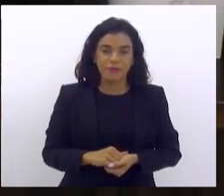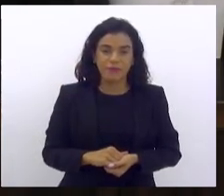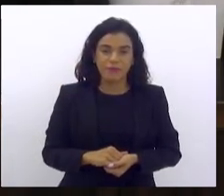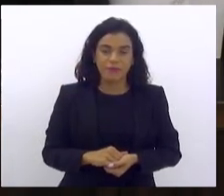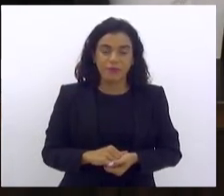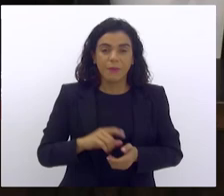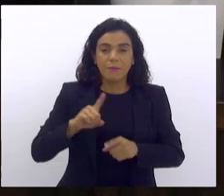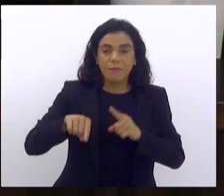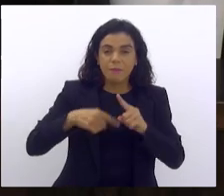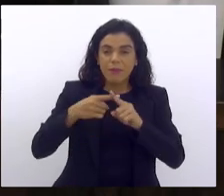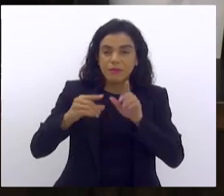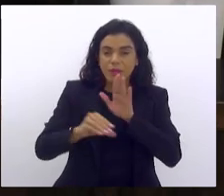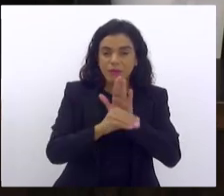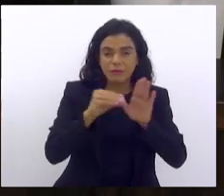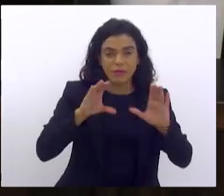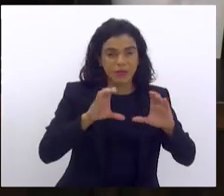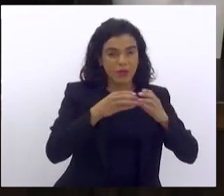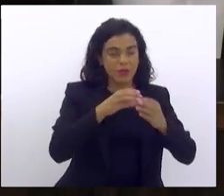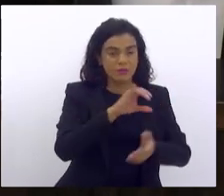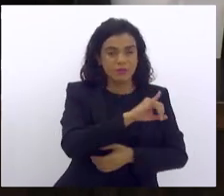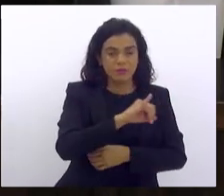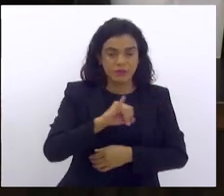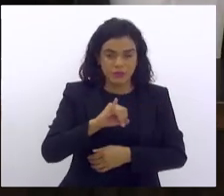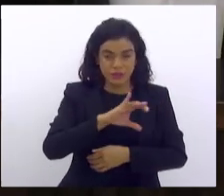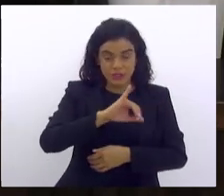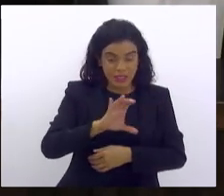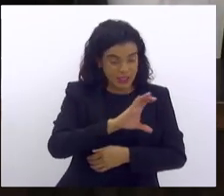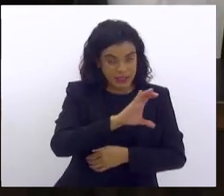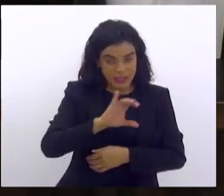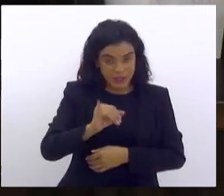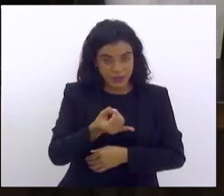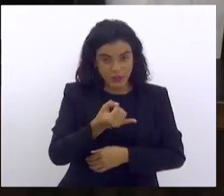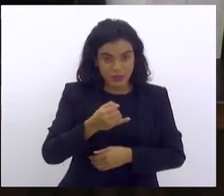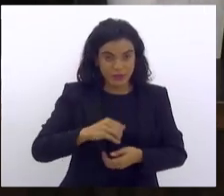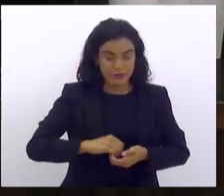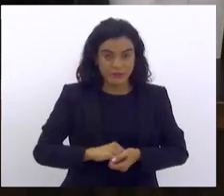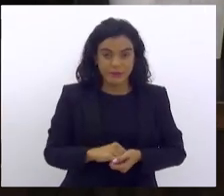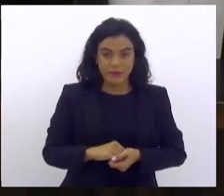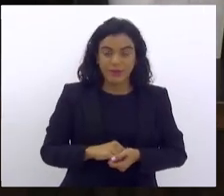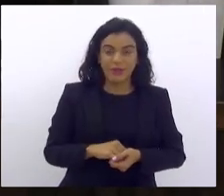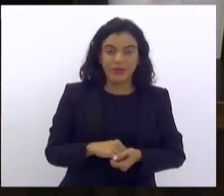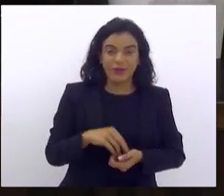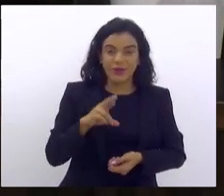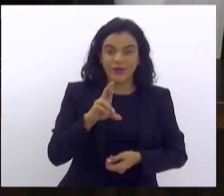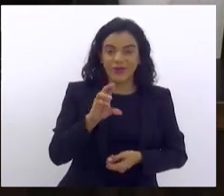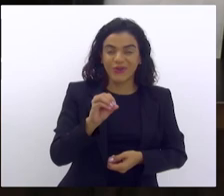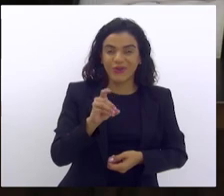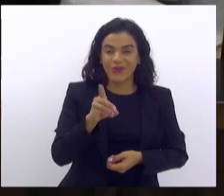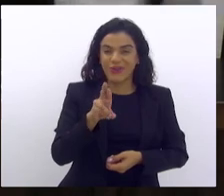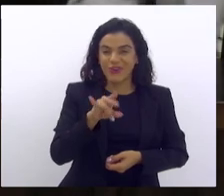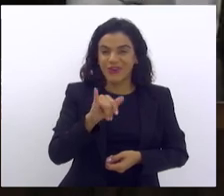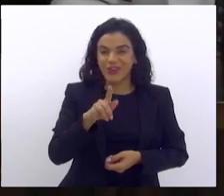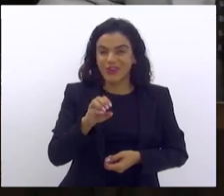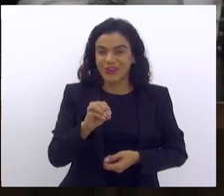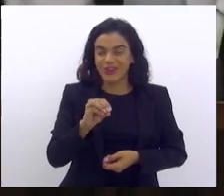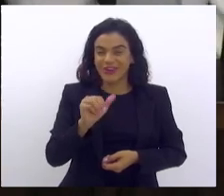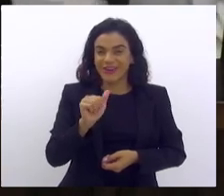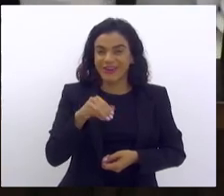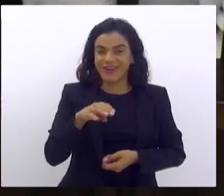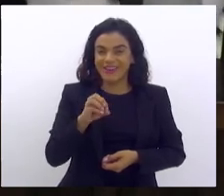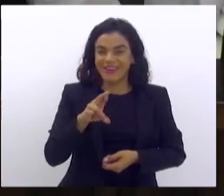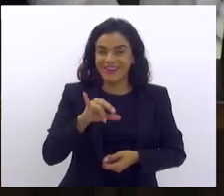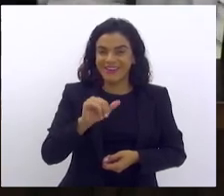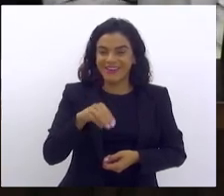Com a emenda da Comissão de Constituição e Justiça, relator, deputado Rodrigo Amorim, Marta Rocha e Vinícius